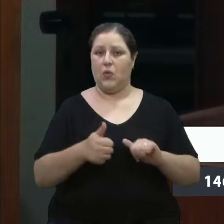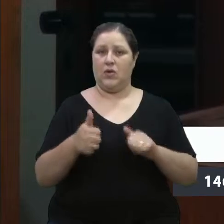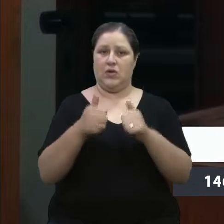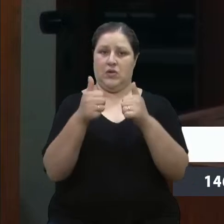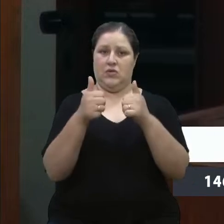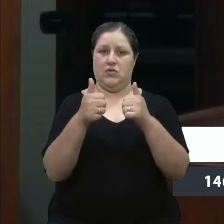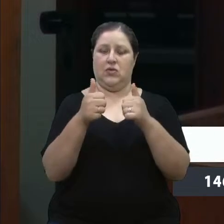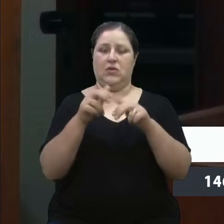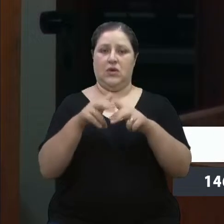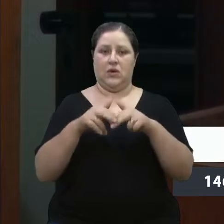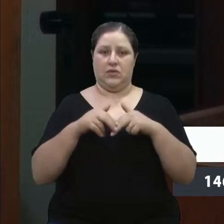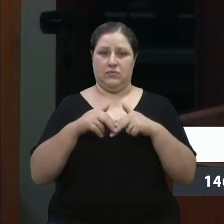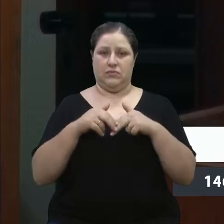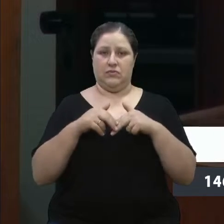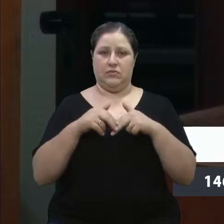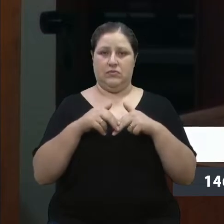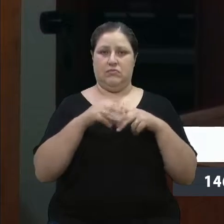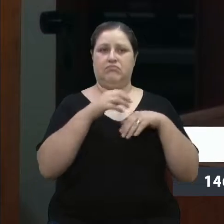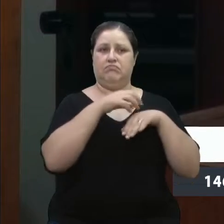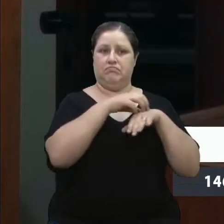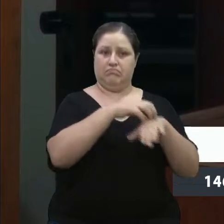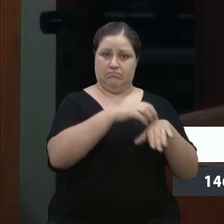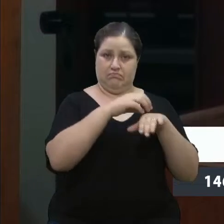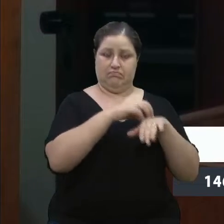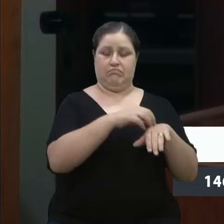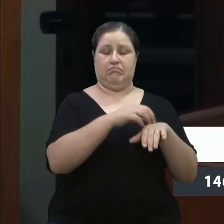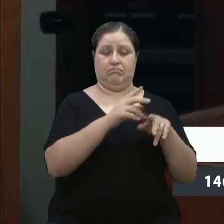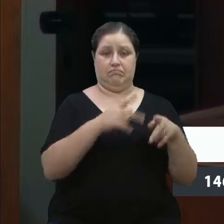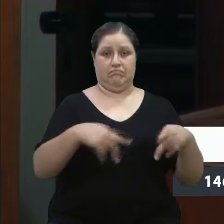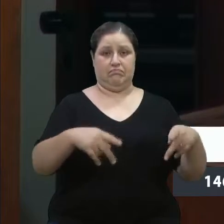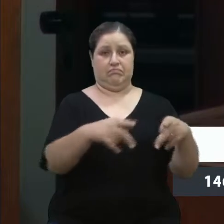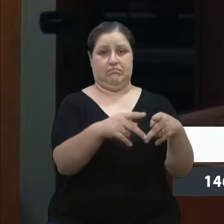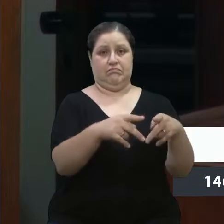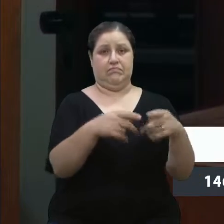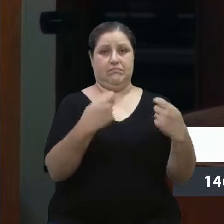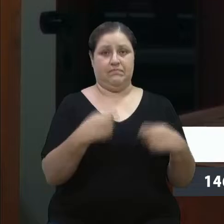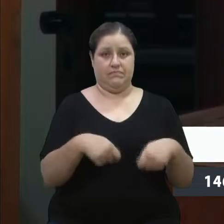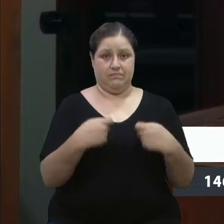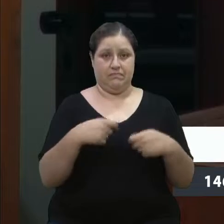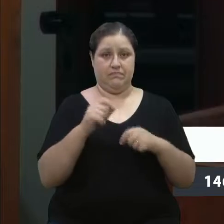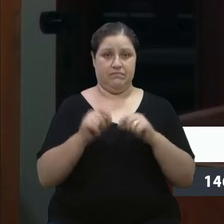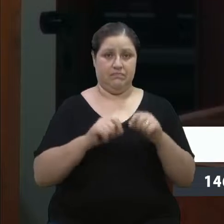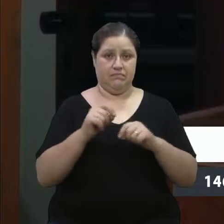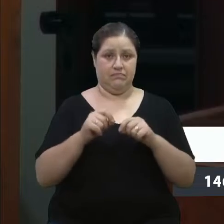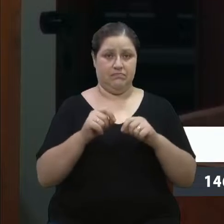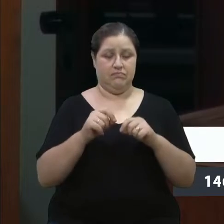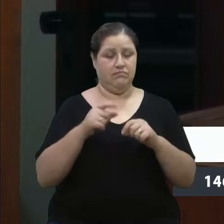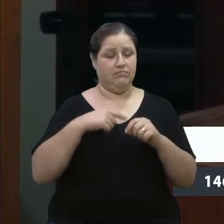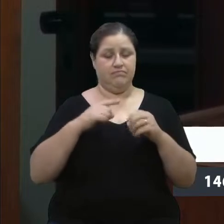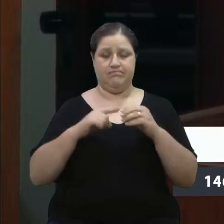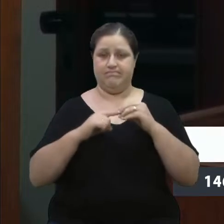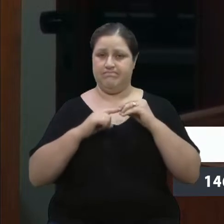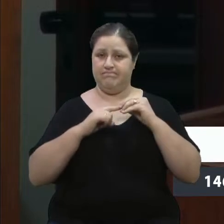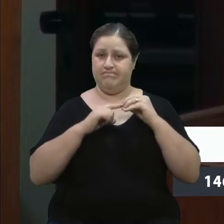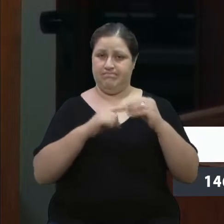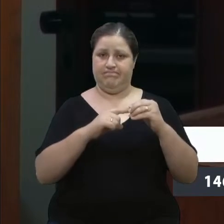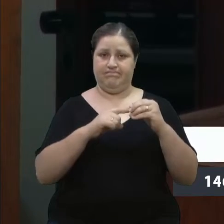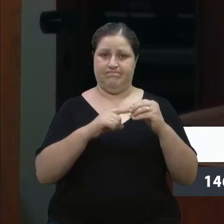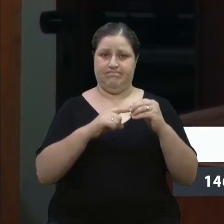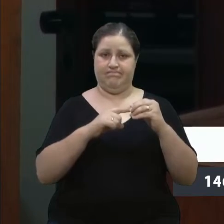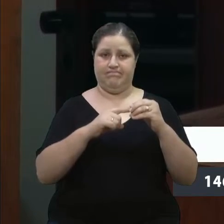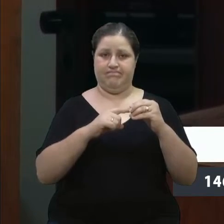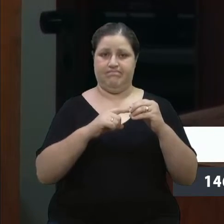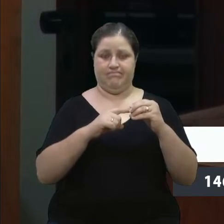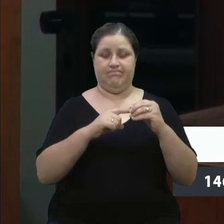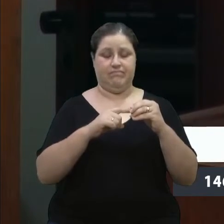É para isso que o transporte público ele precisa da prioridade